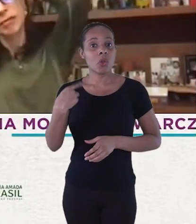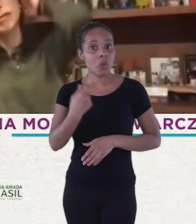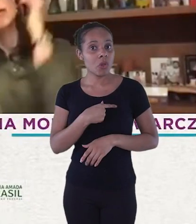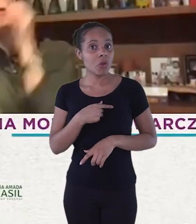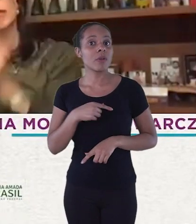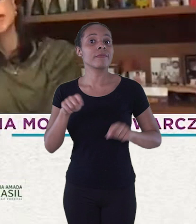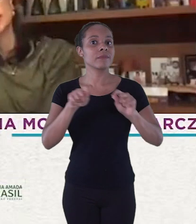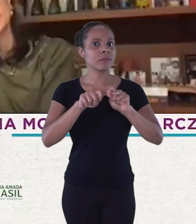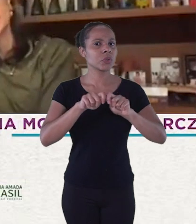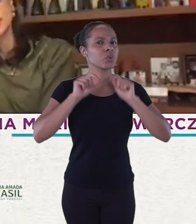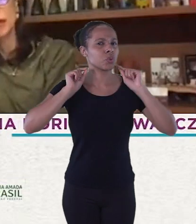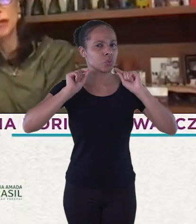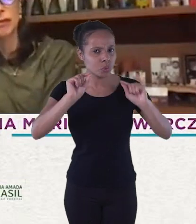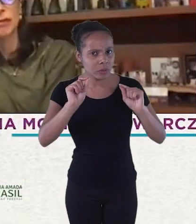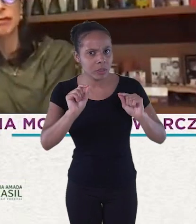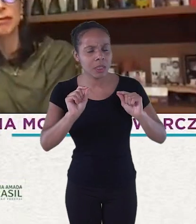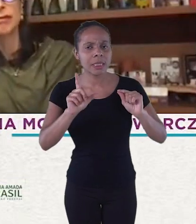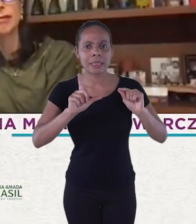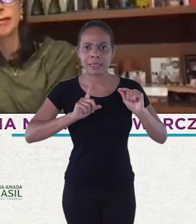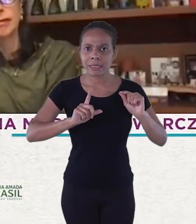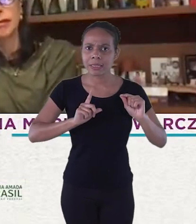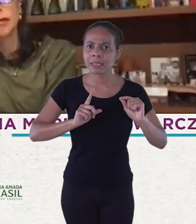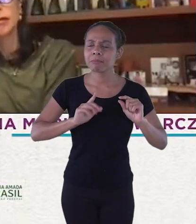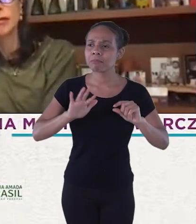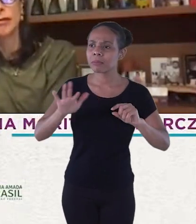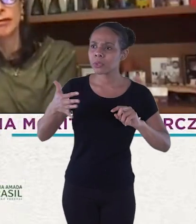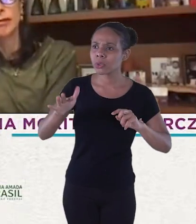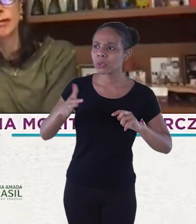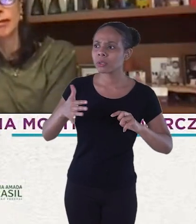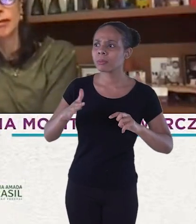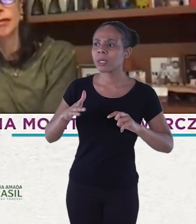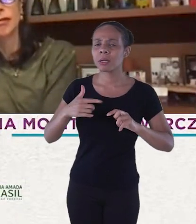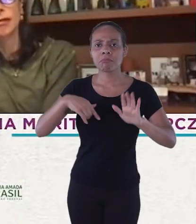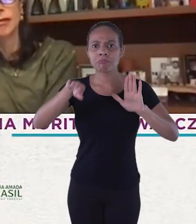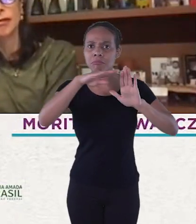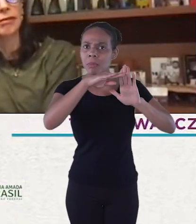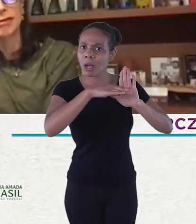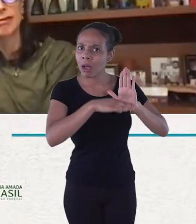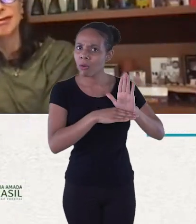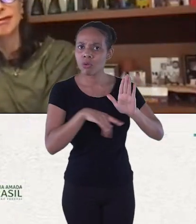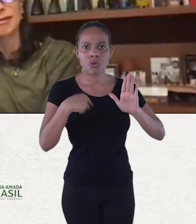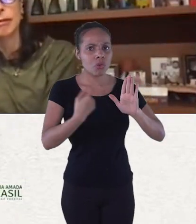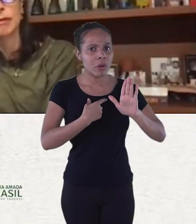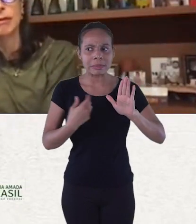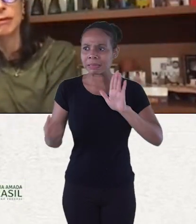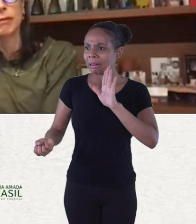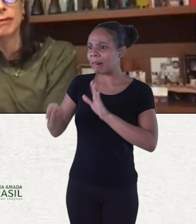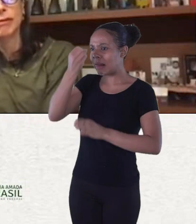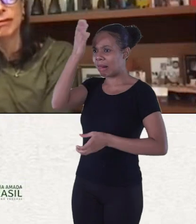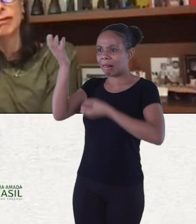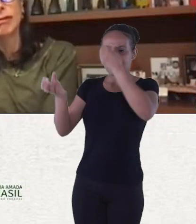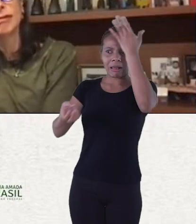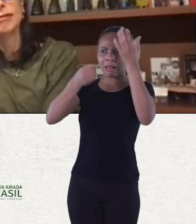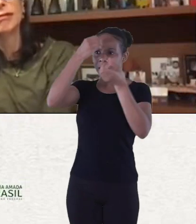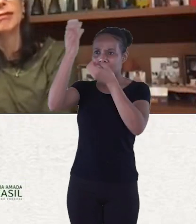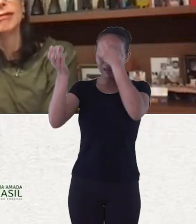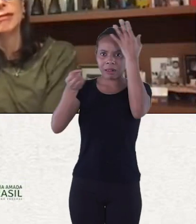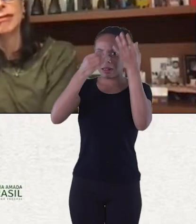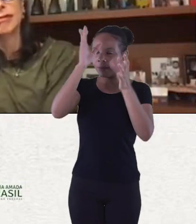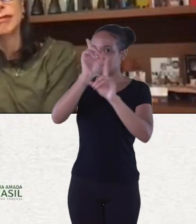estivemos atentos e abrimos a agenda dessa pauta. Nós não inventamos. A gente estava exatamente o quê?